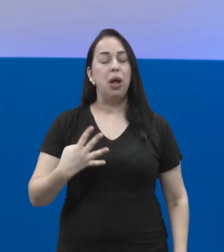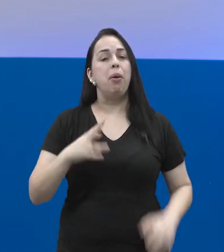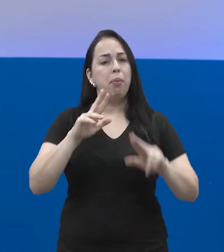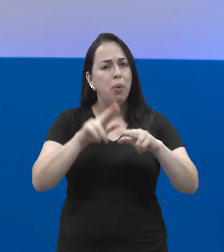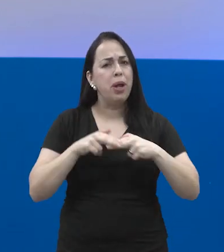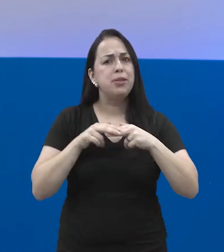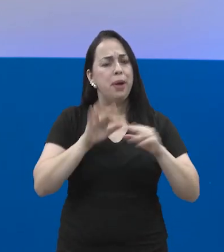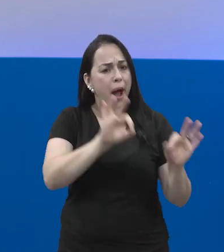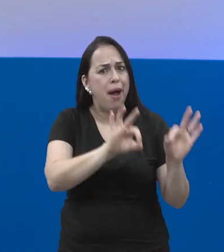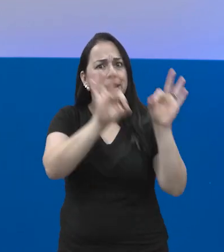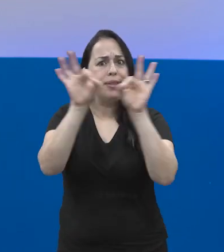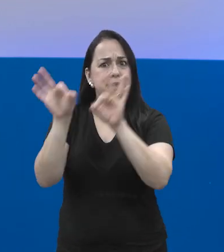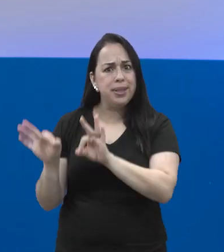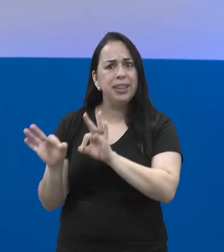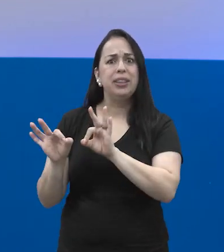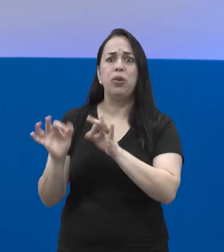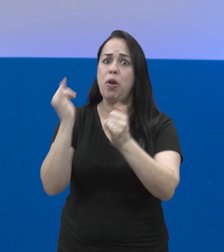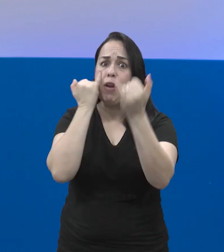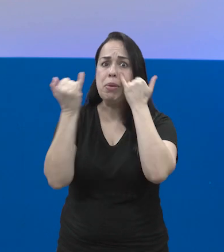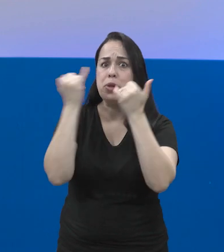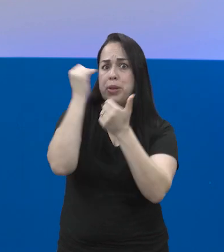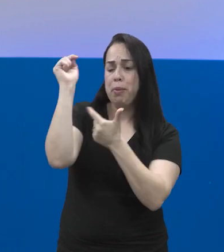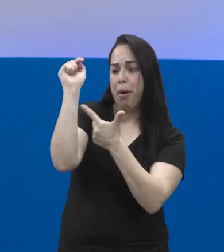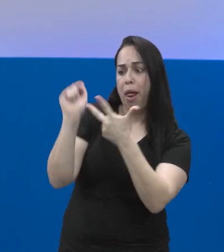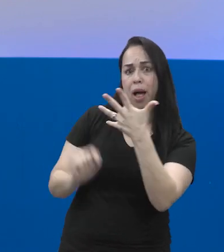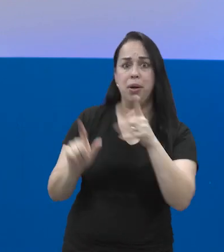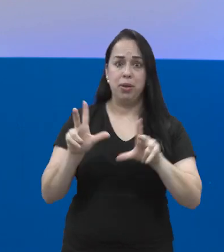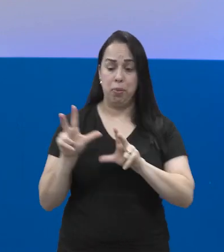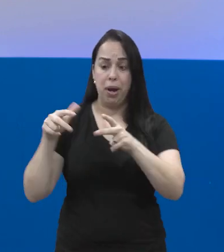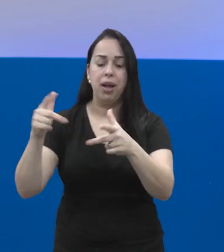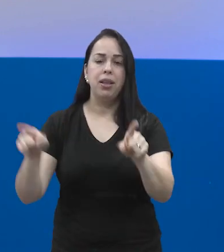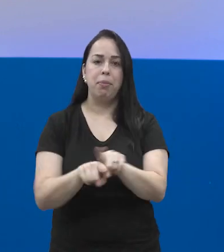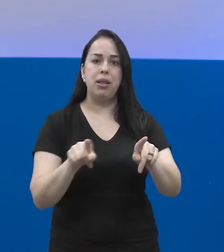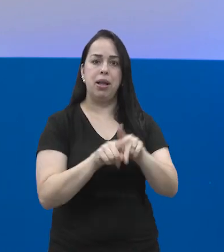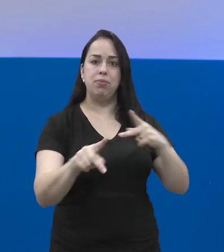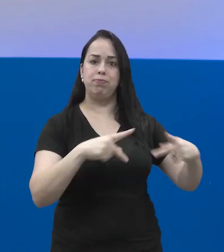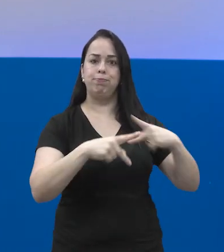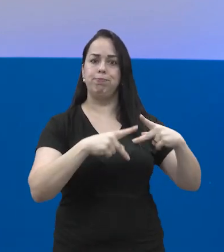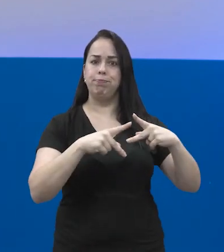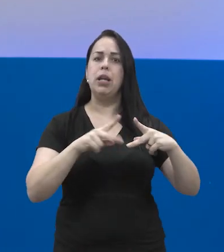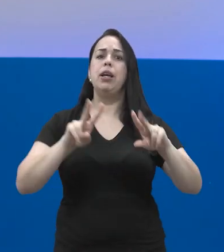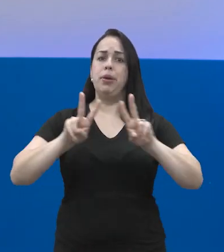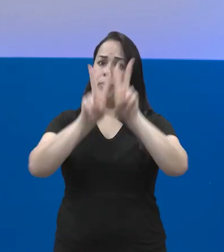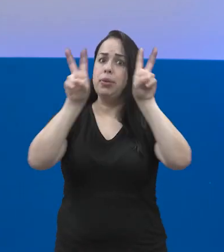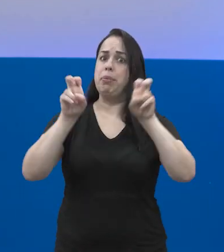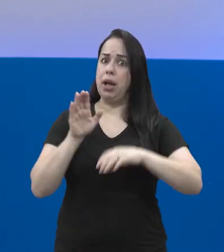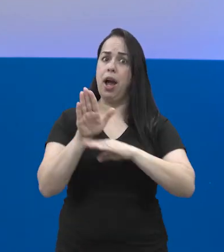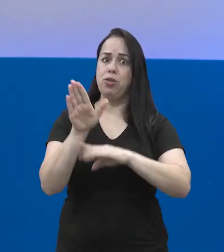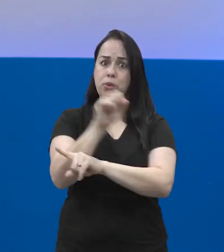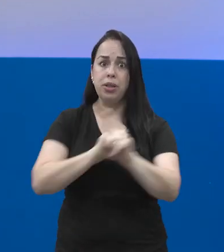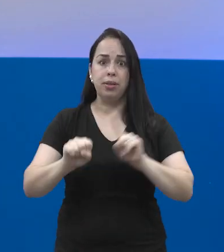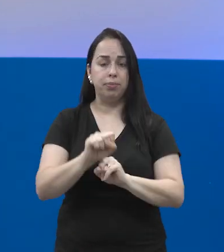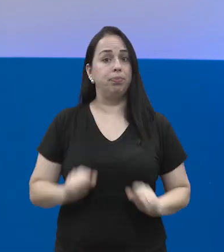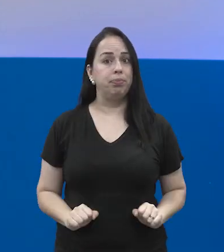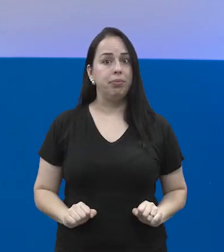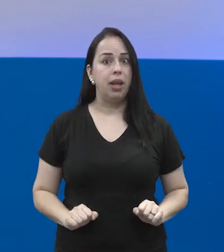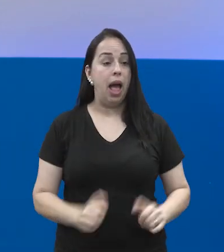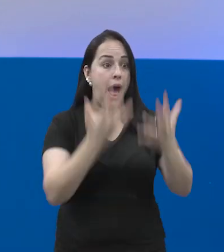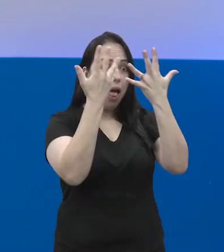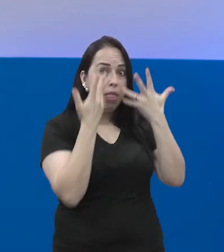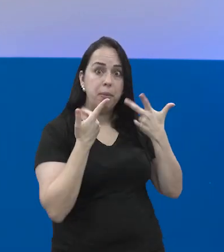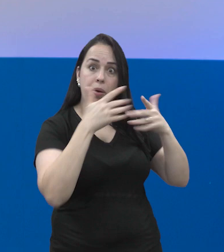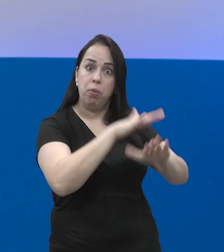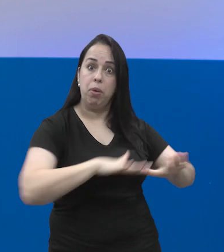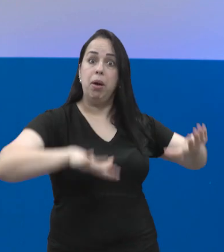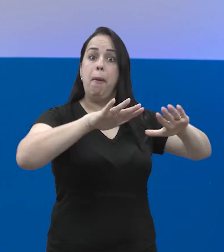2024. Eu te convido a seguir com a gente. Teremos informação sobre a Câmara e prestação de serviço. Bem-estar